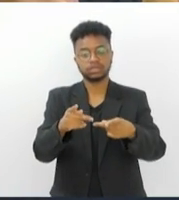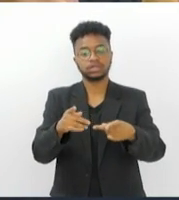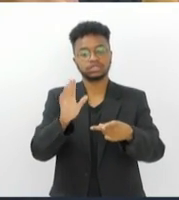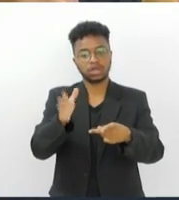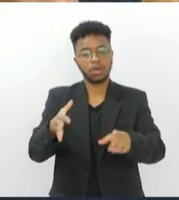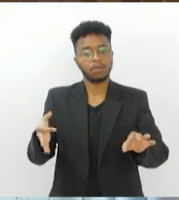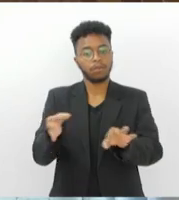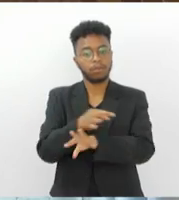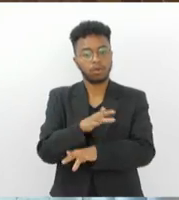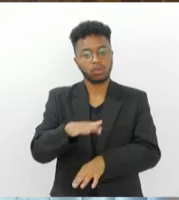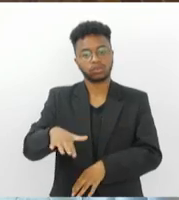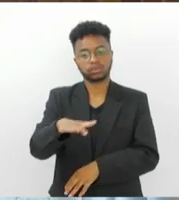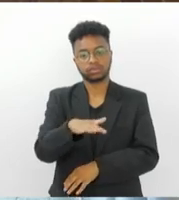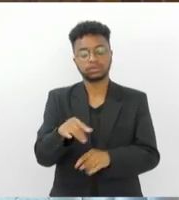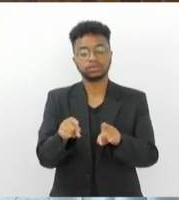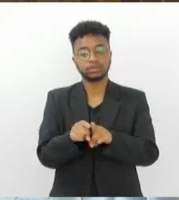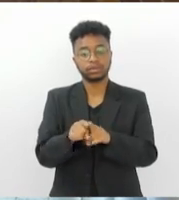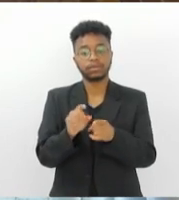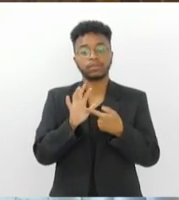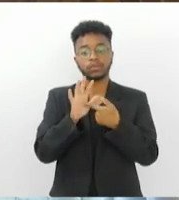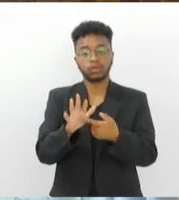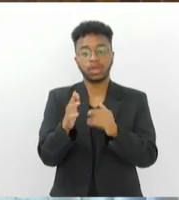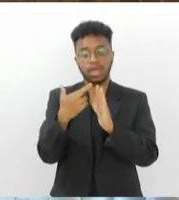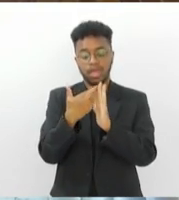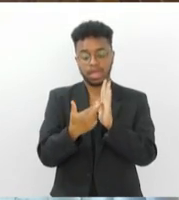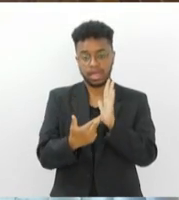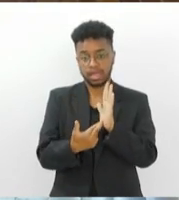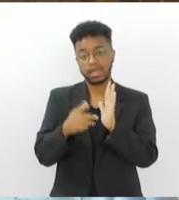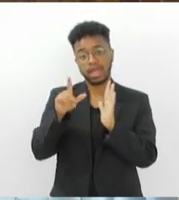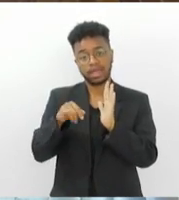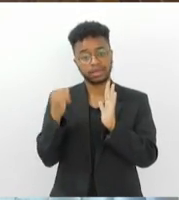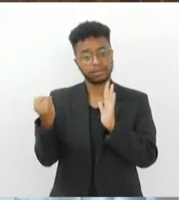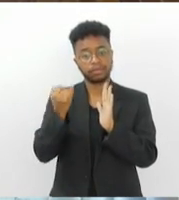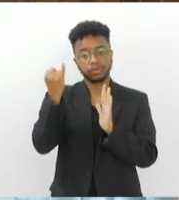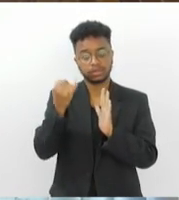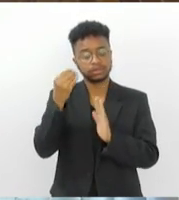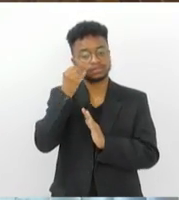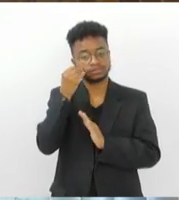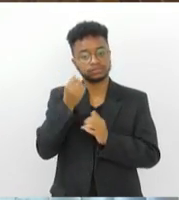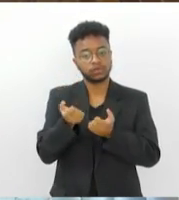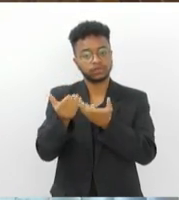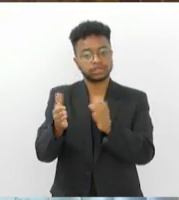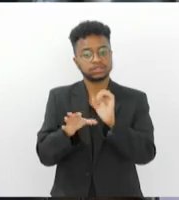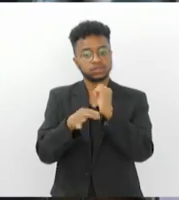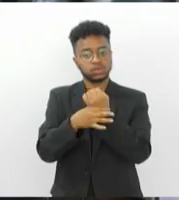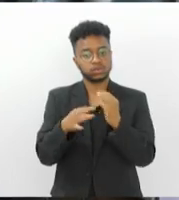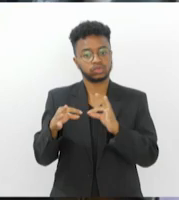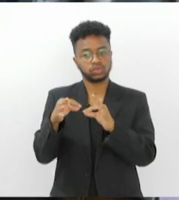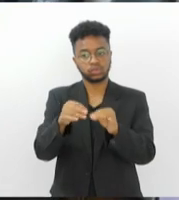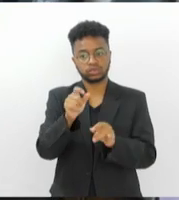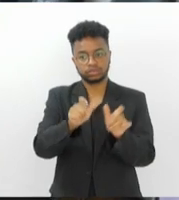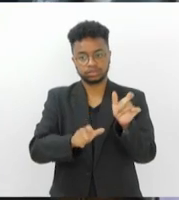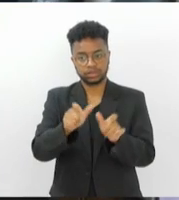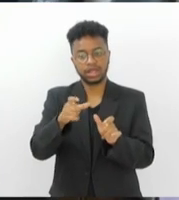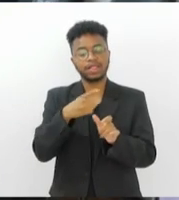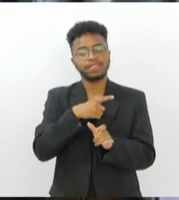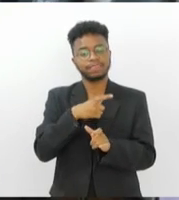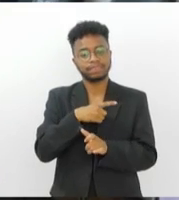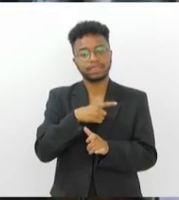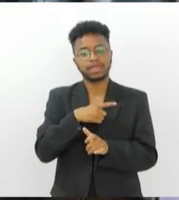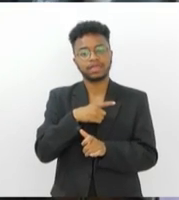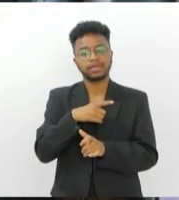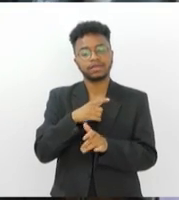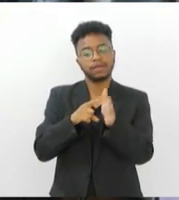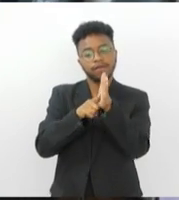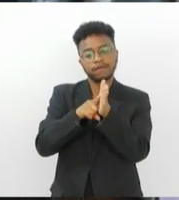já montados e lembrou que os requisitos são fundamentais para garantir a segurança de todos são vistorias que são feitas